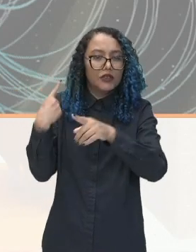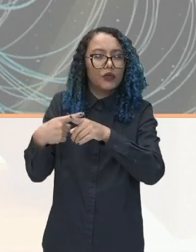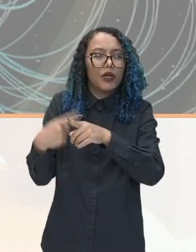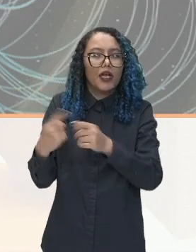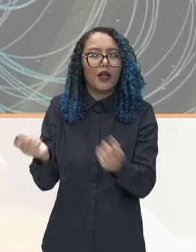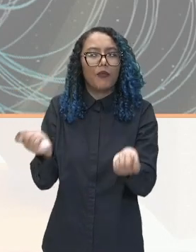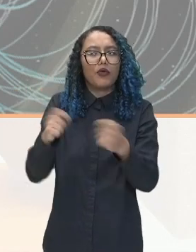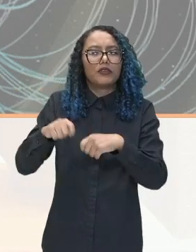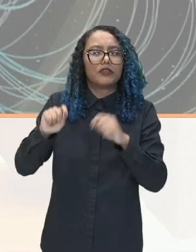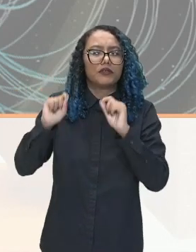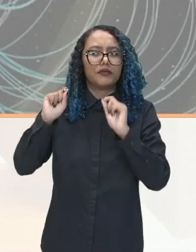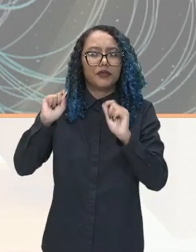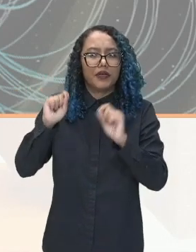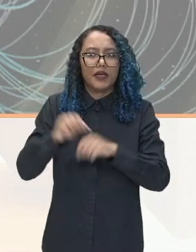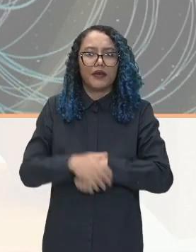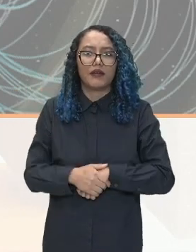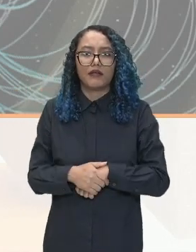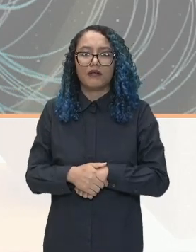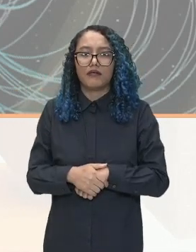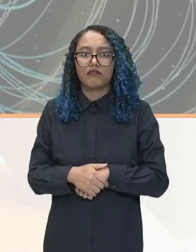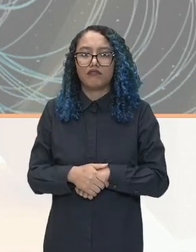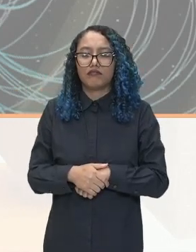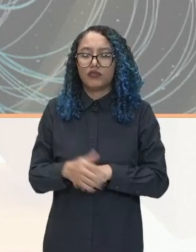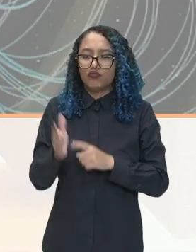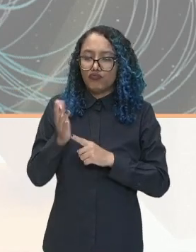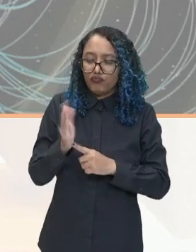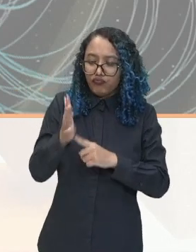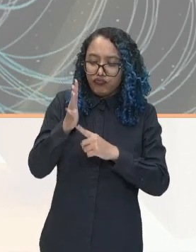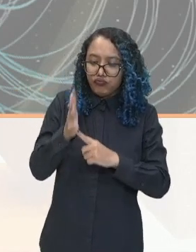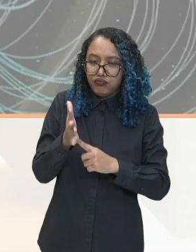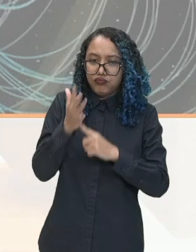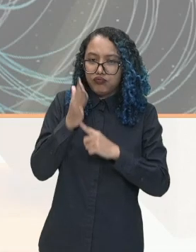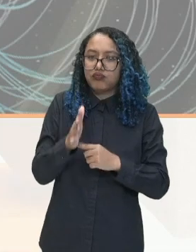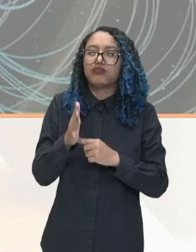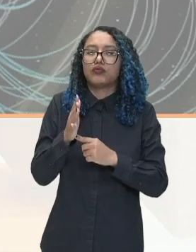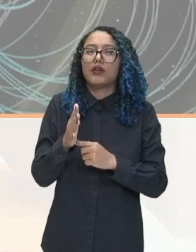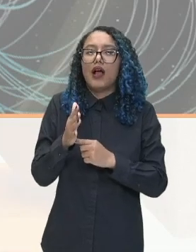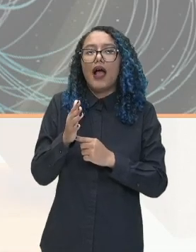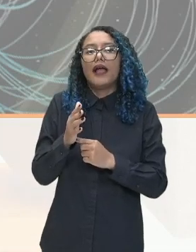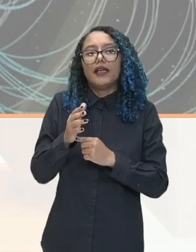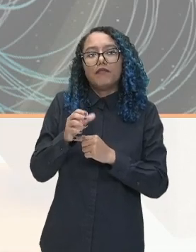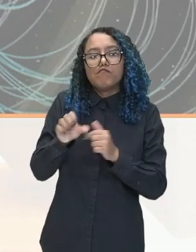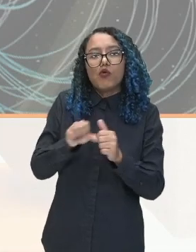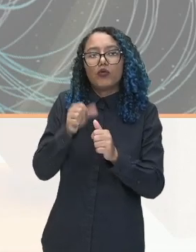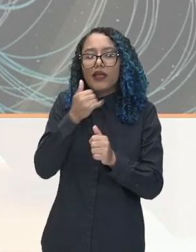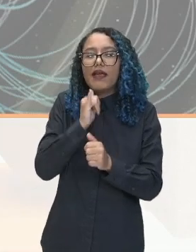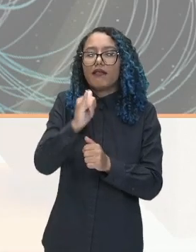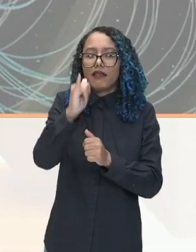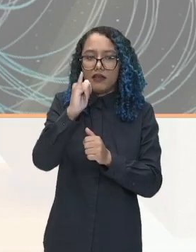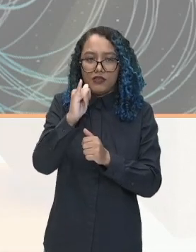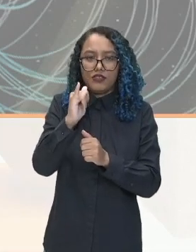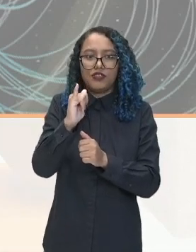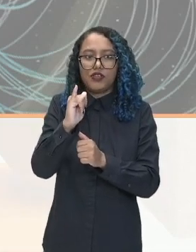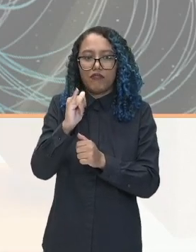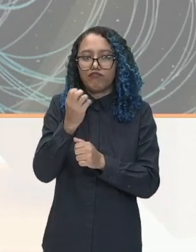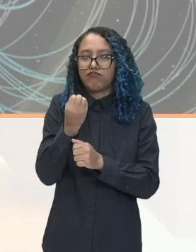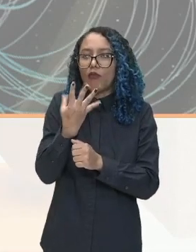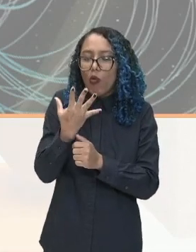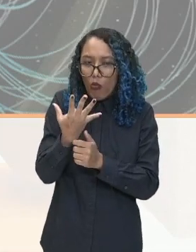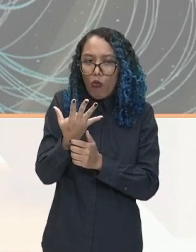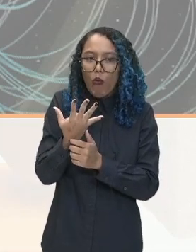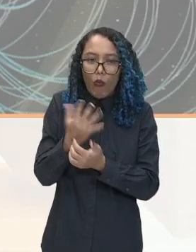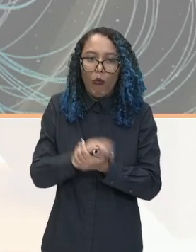de acionar um motor, tornando uma fonte de energia muito mais versátil. Nós vamos ter aí como